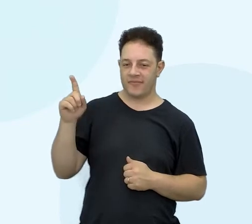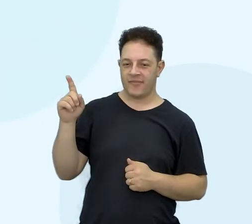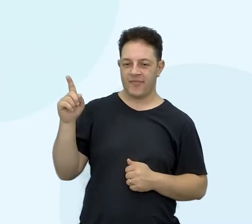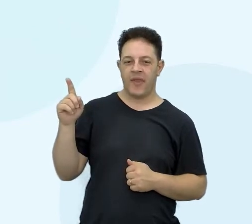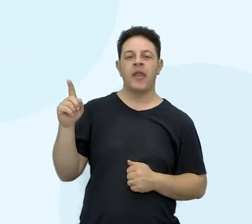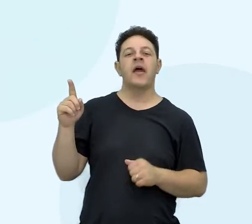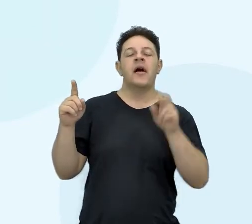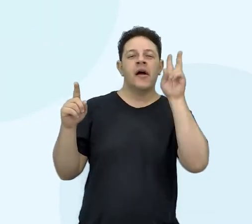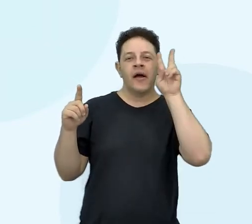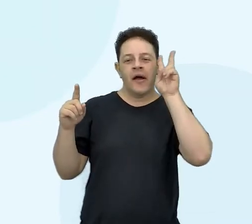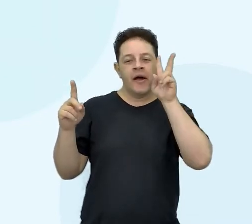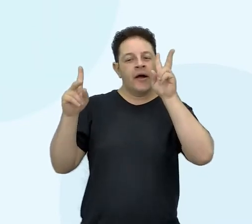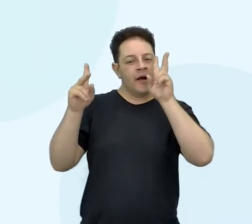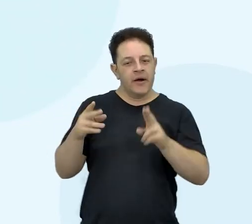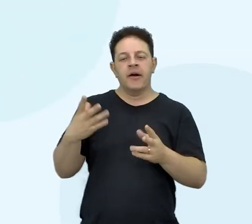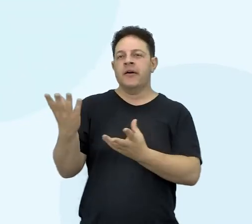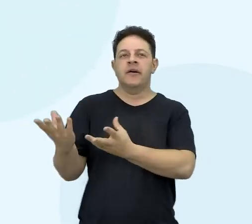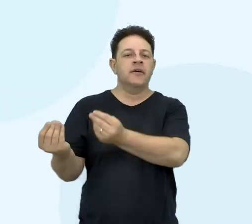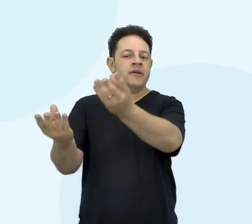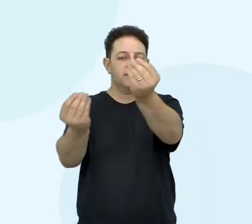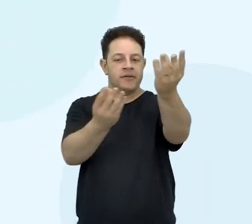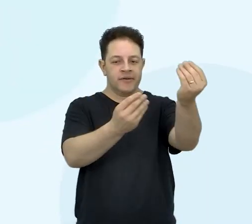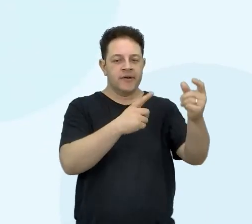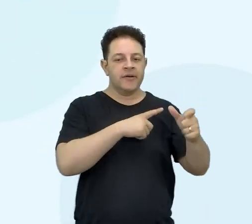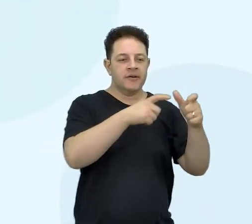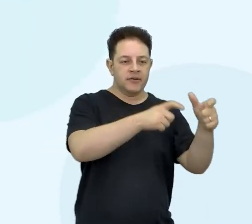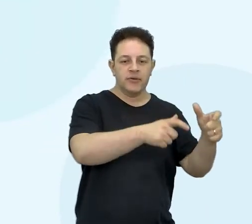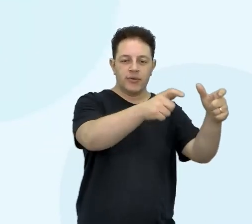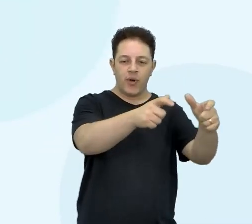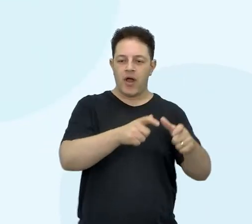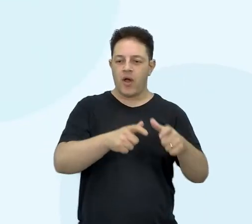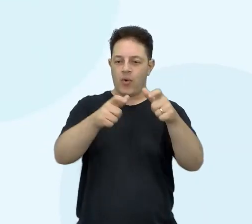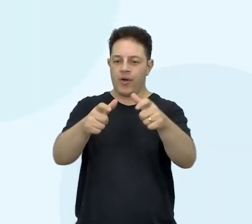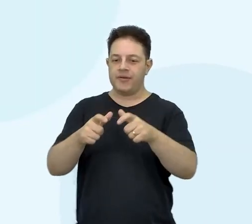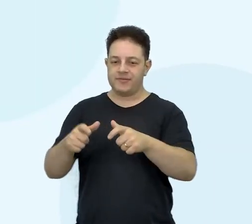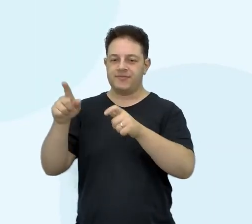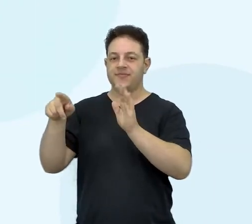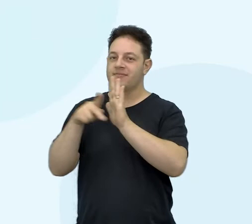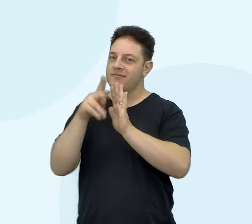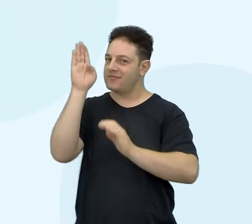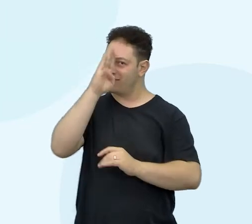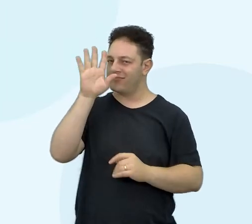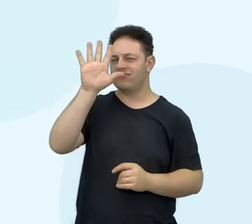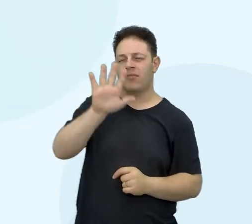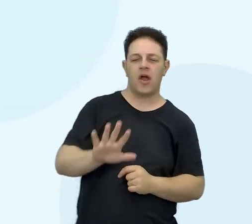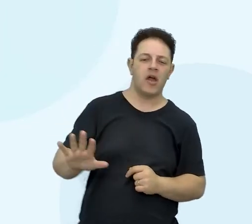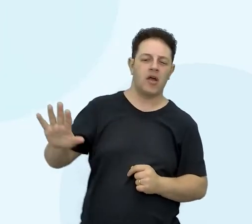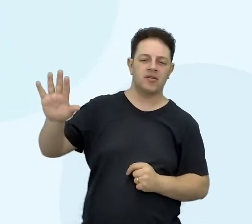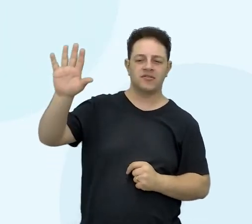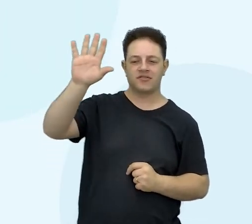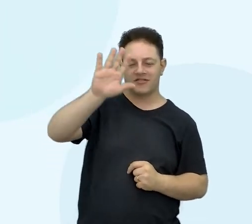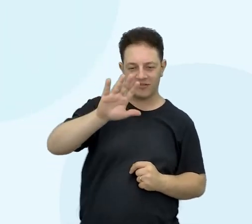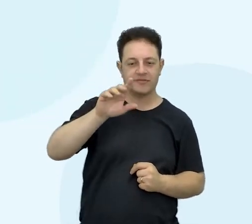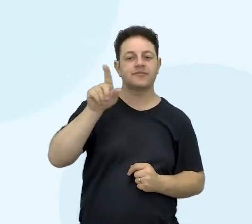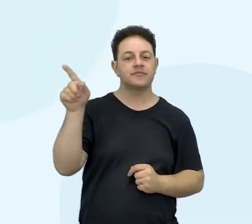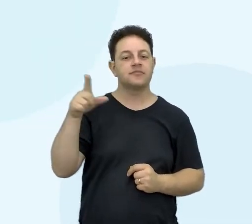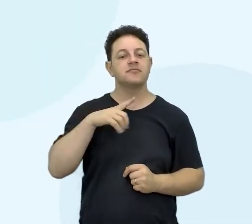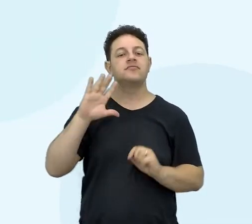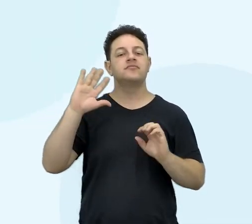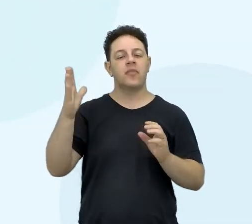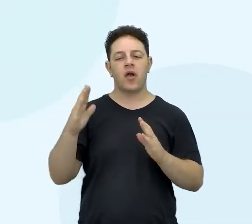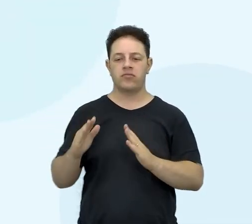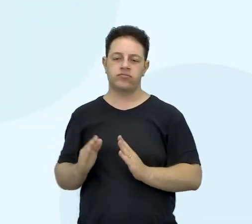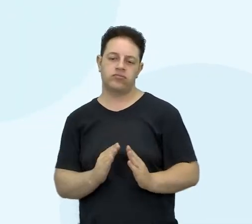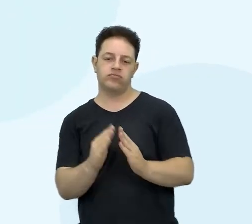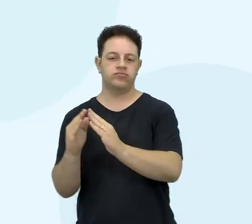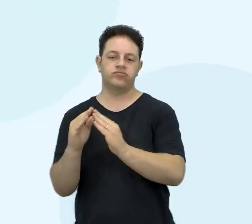como acontece em várias regiões por esse Brasilzão afora, aglomerou-se